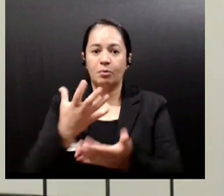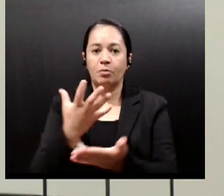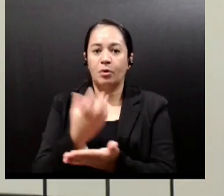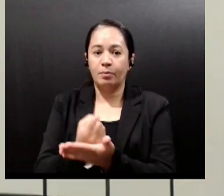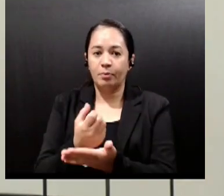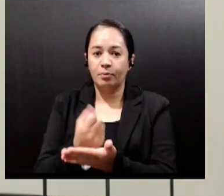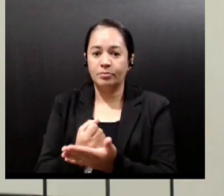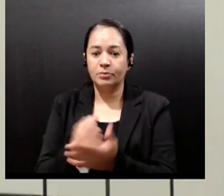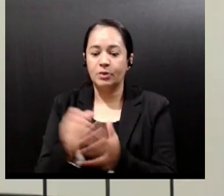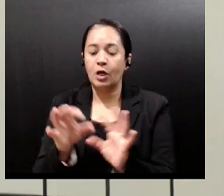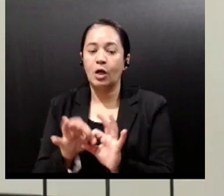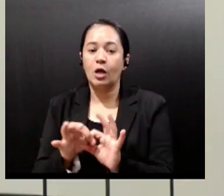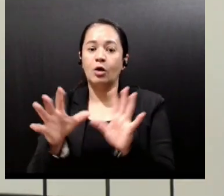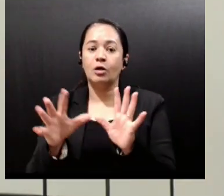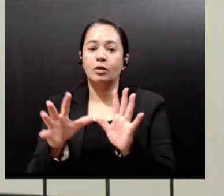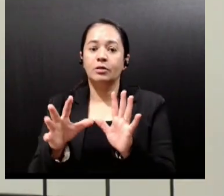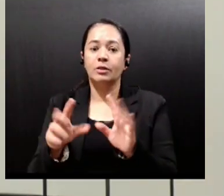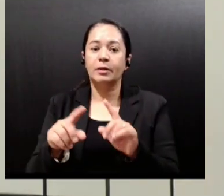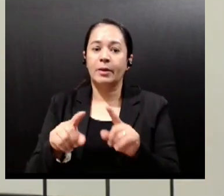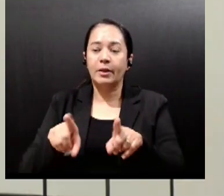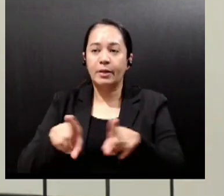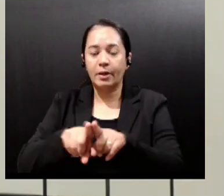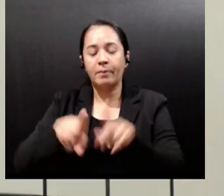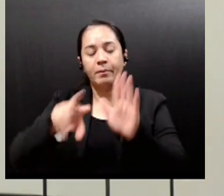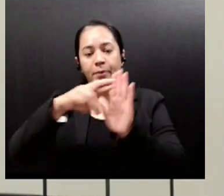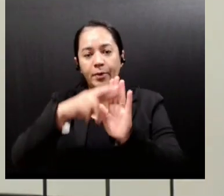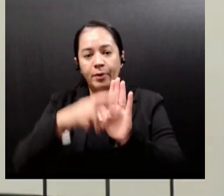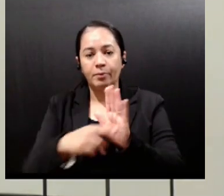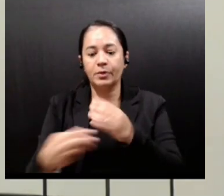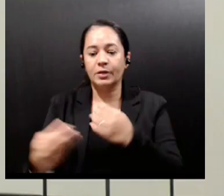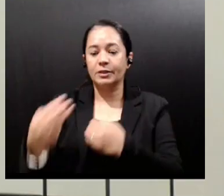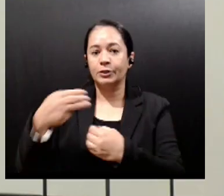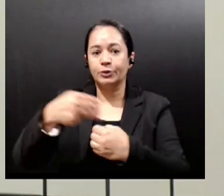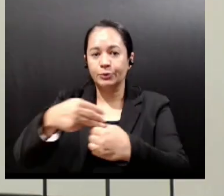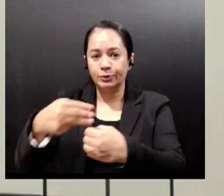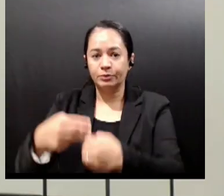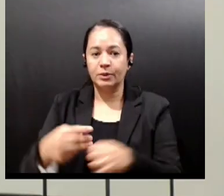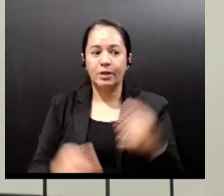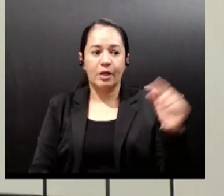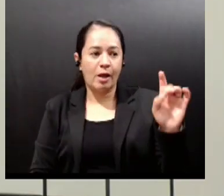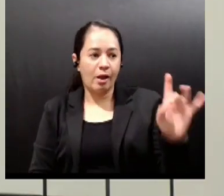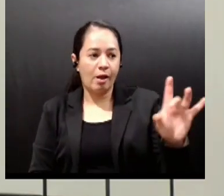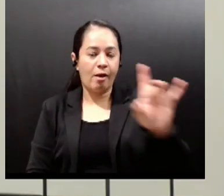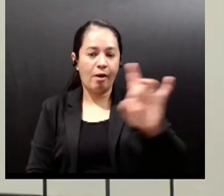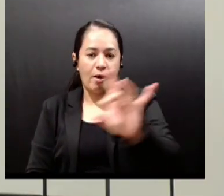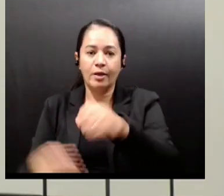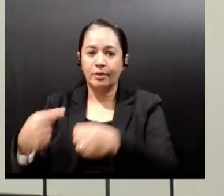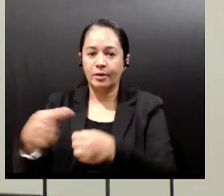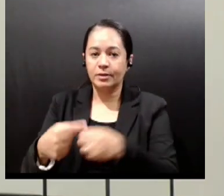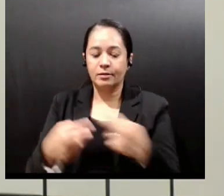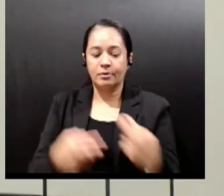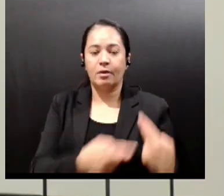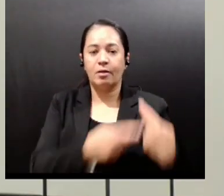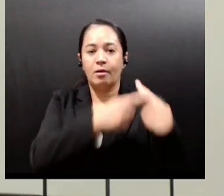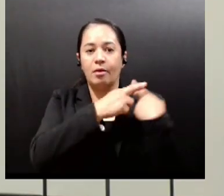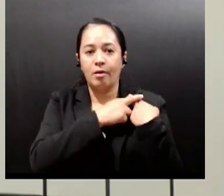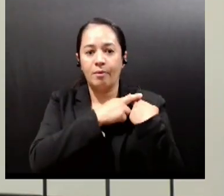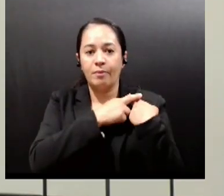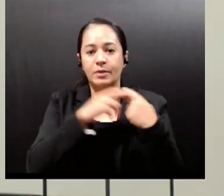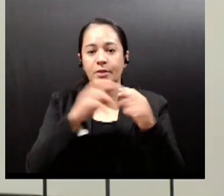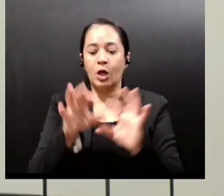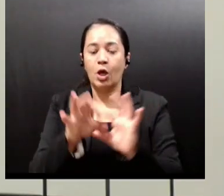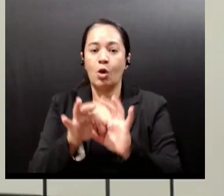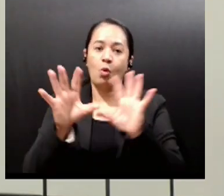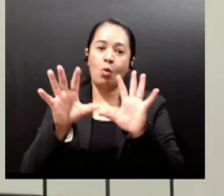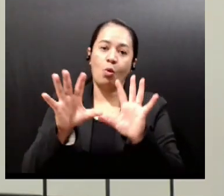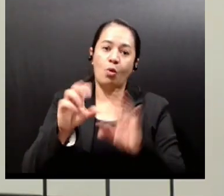e regulamentação pelos municípios, ou seja, cada cidade fica responsável por liberar ou suspender